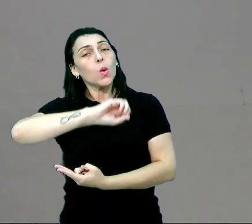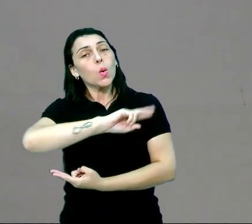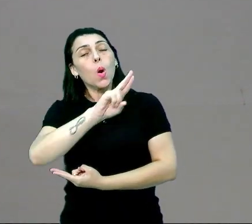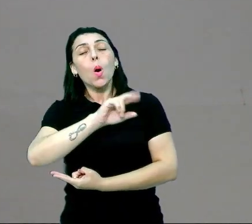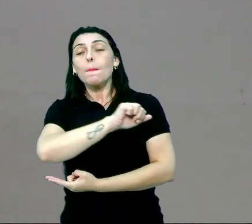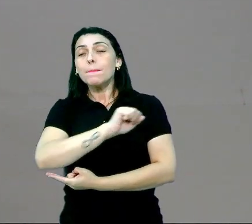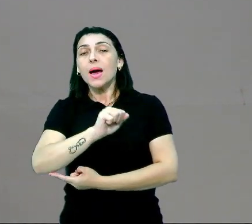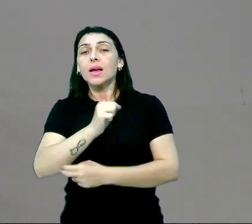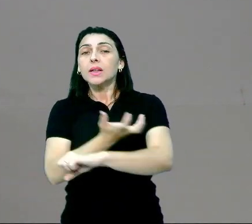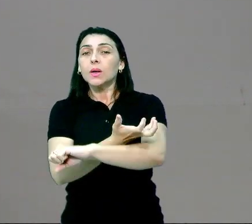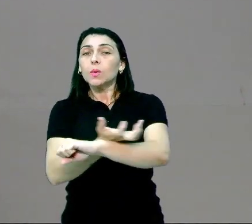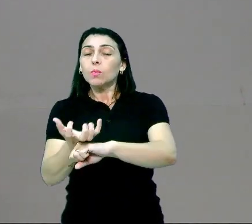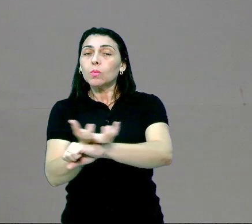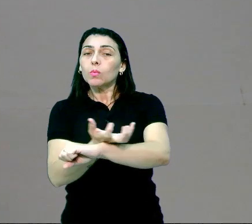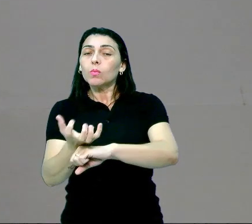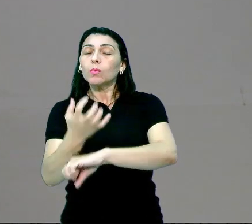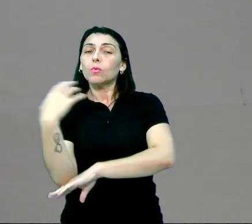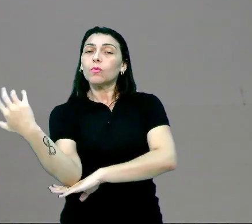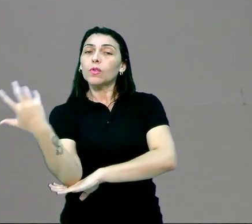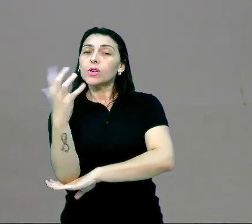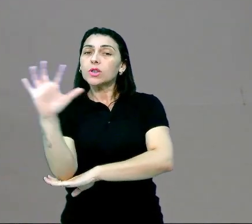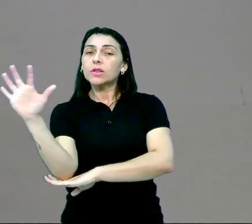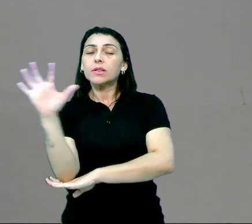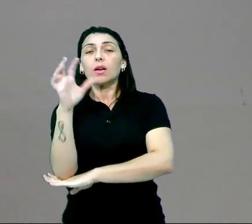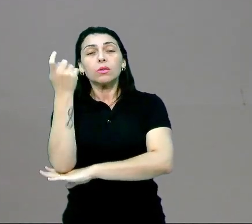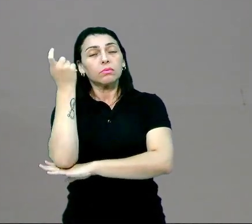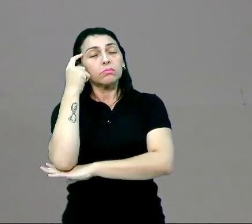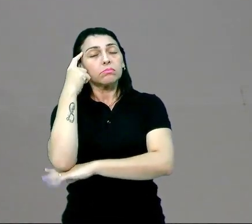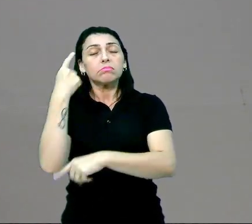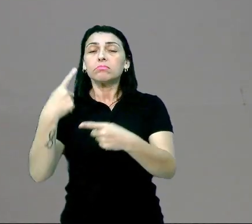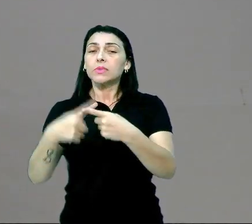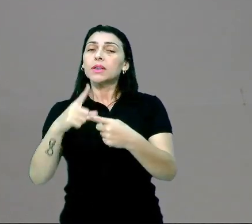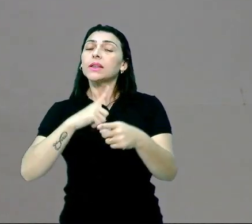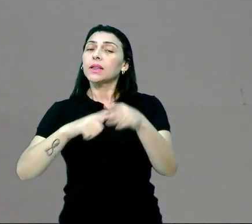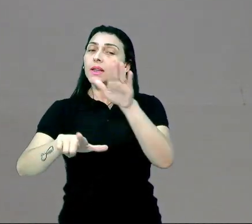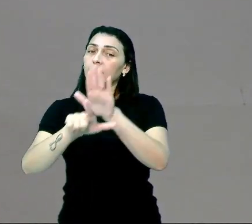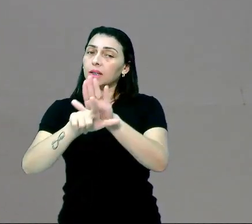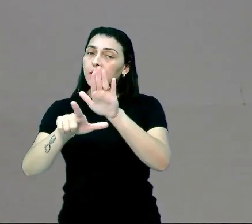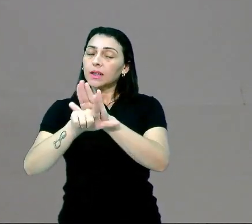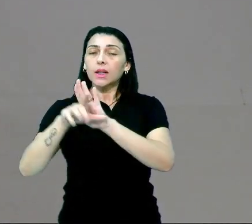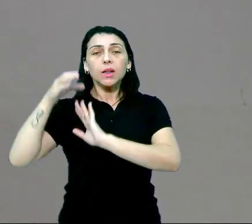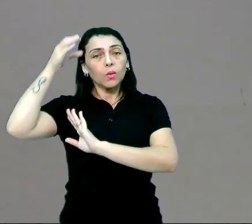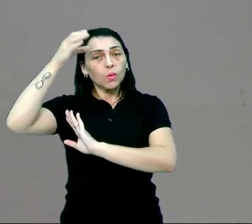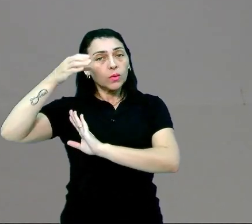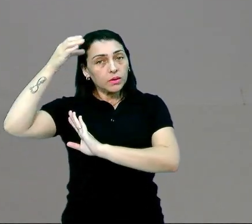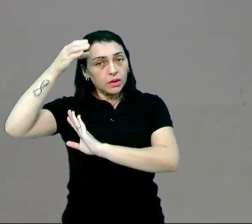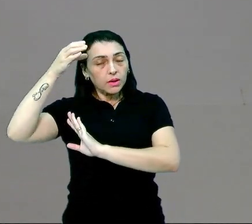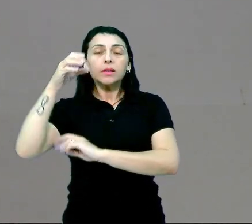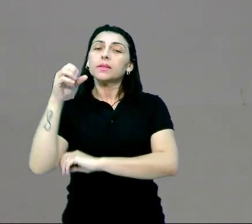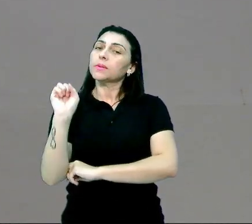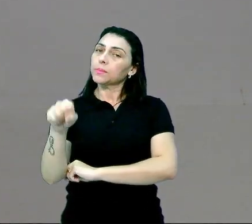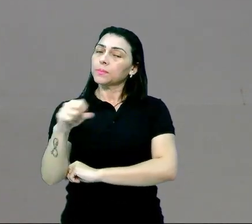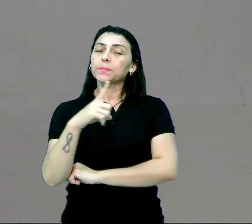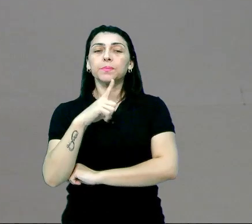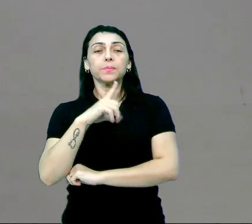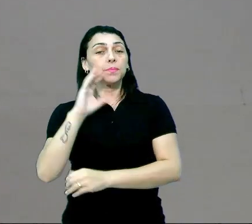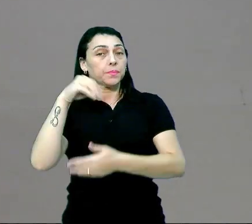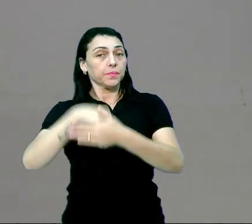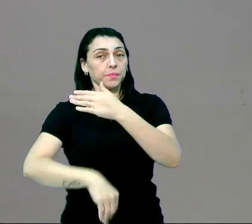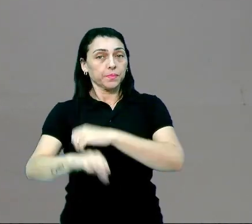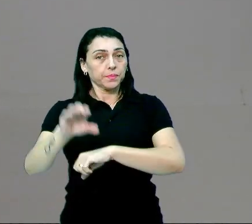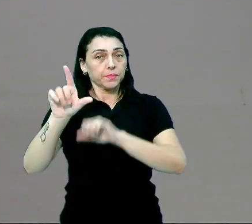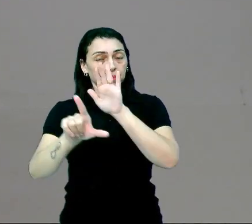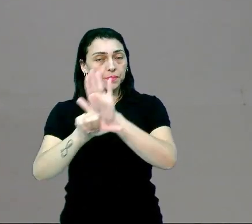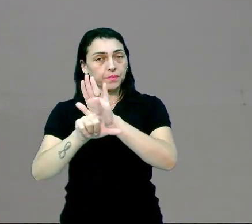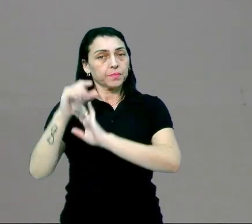matar um vegetal no pensamento dele. Por quê? Porque existe a lei da complexidade de consciência. E dentro dessa lei